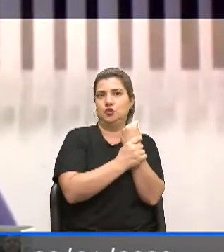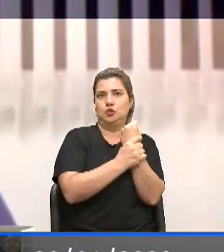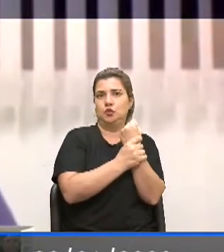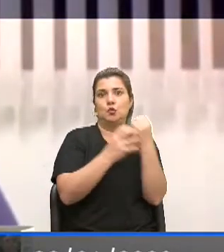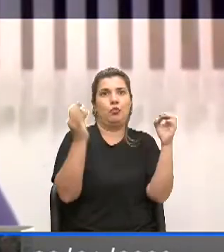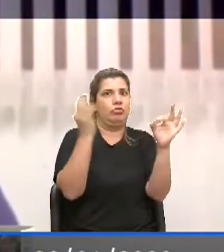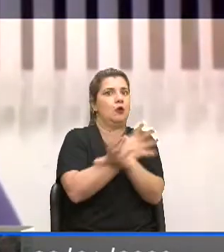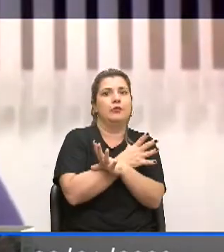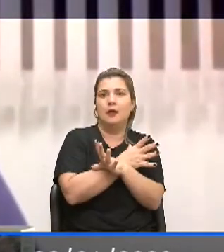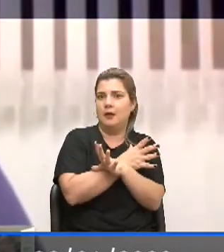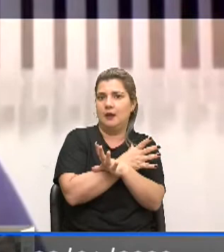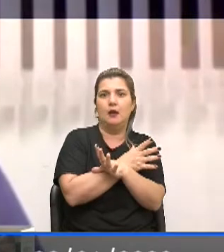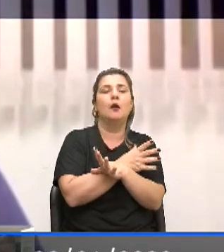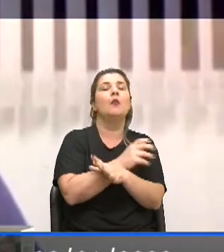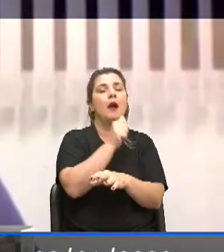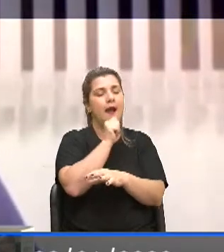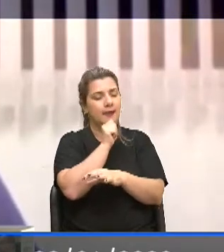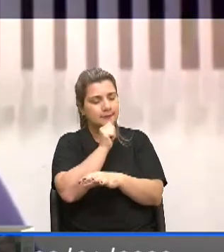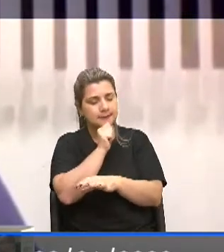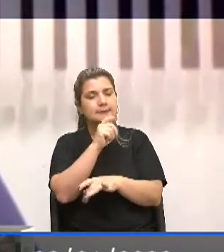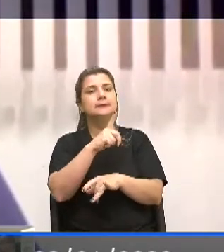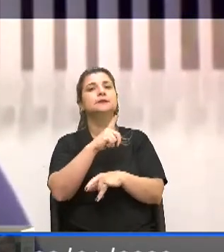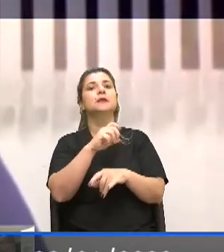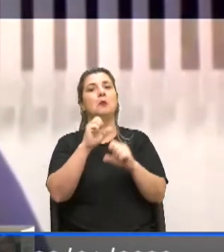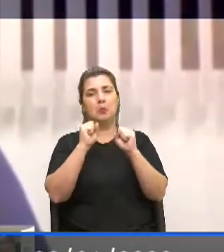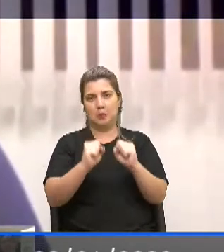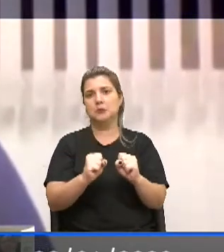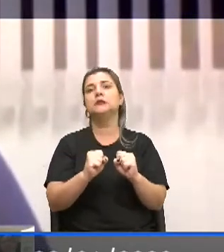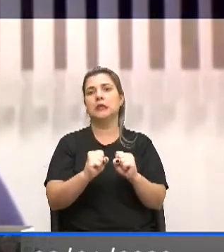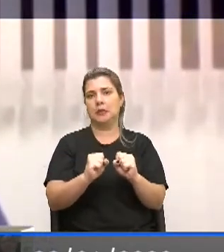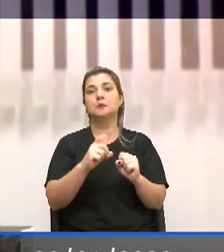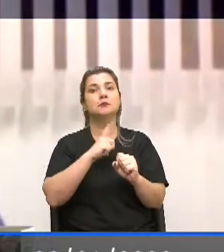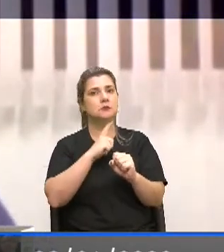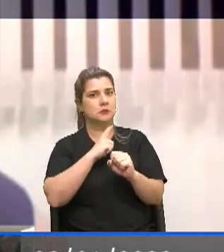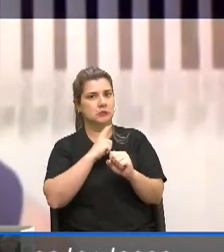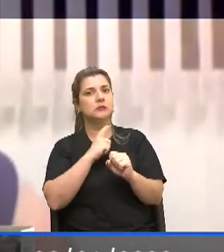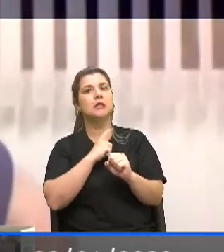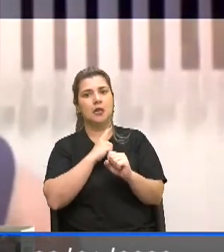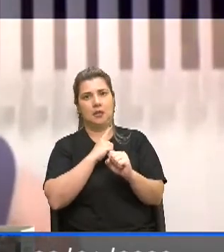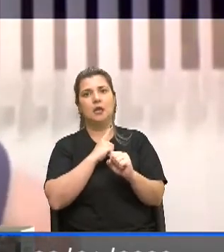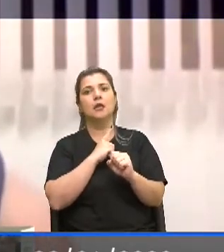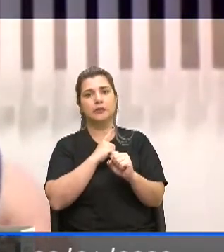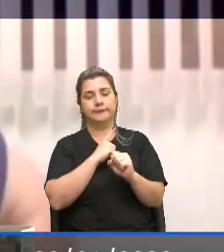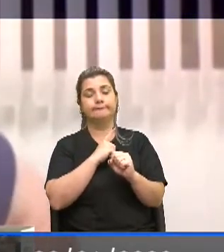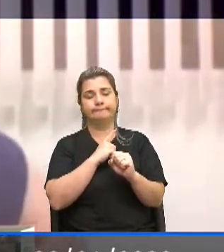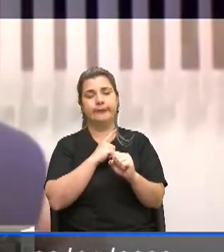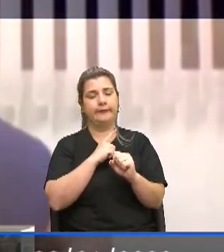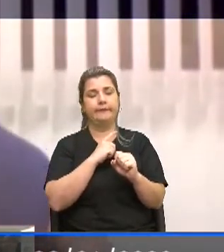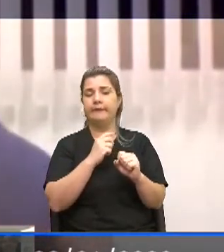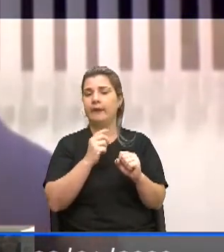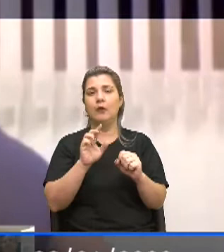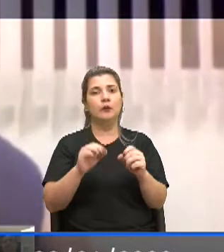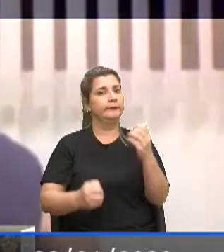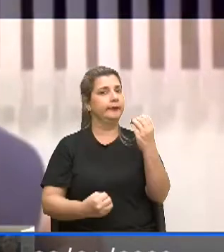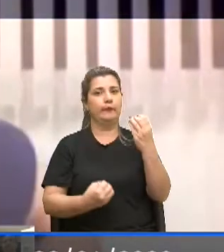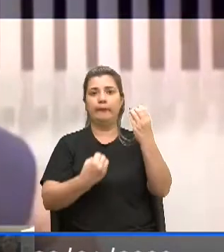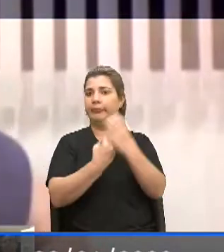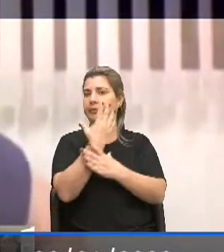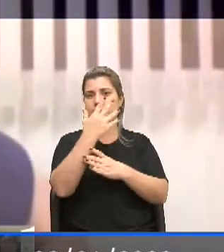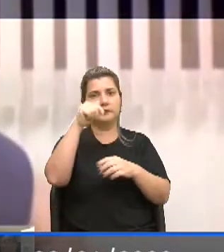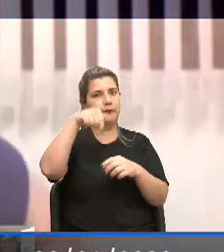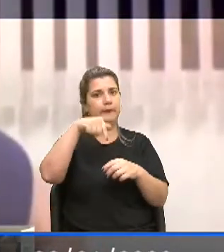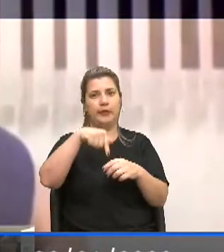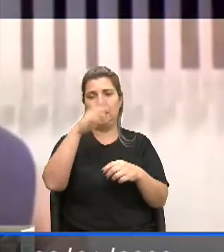a ter colaboradores com problema, não nasceu dentro dos frigoríficos, isto vem de fora, né? Mas mesmo com todos